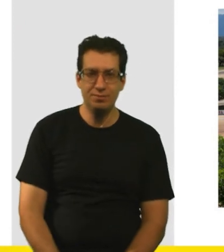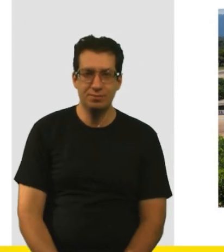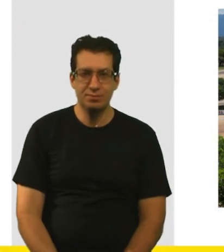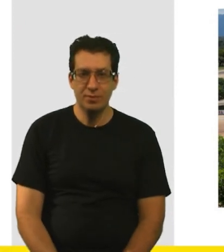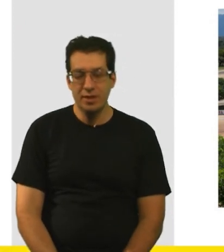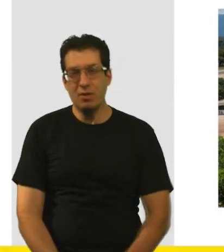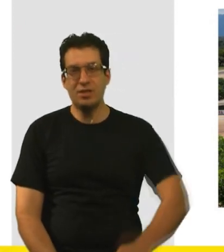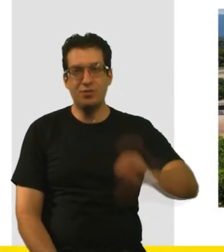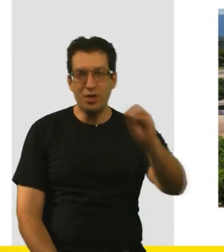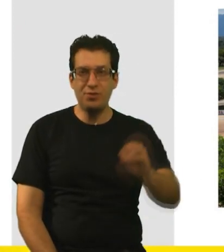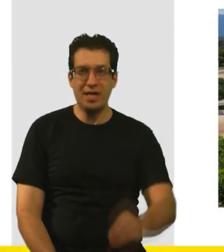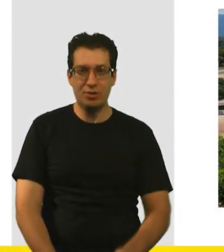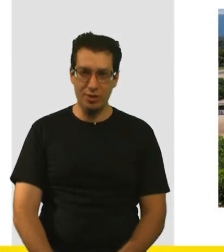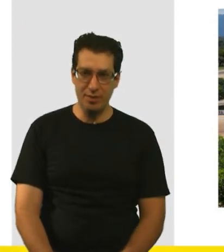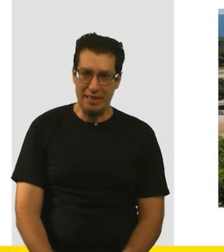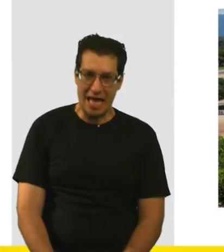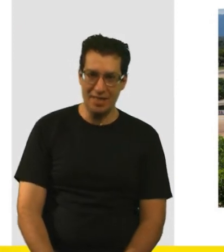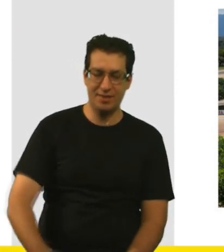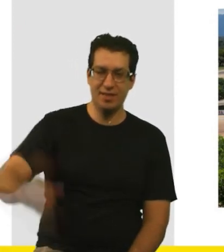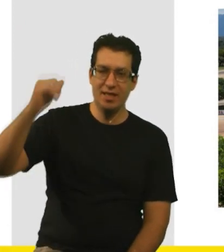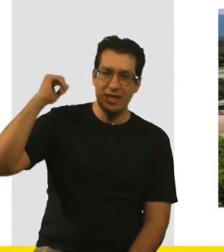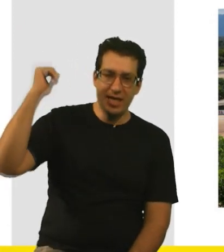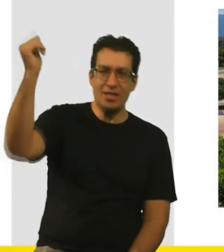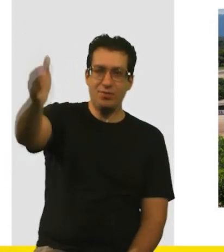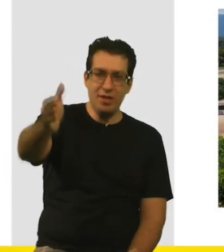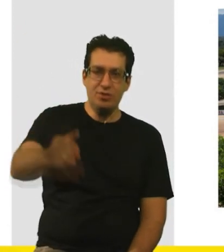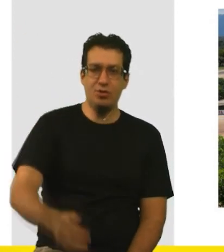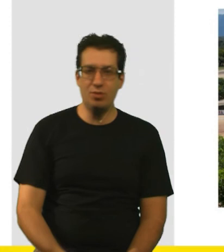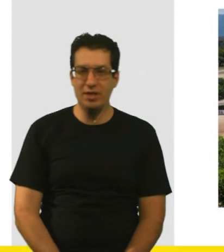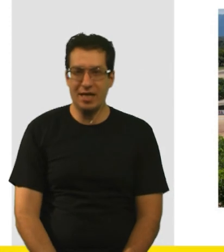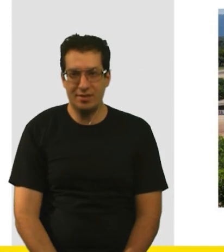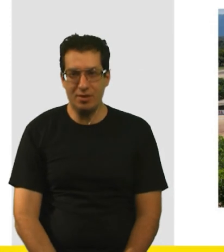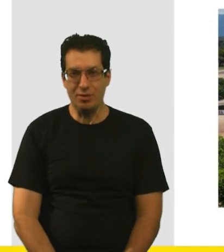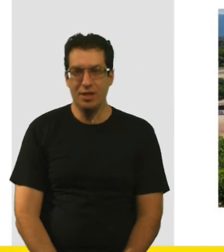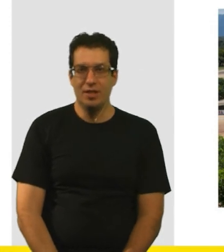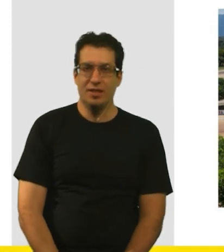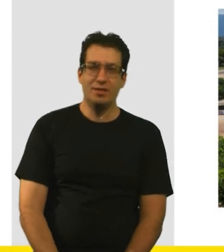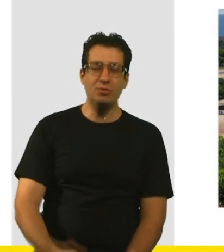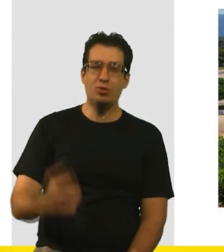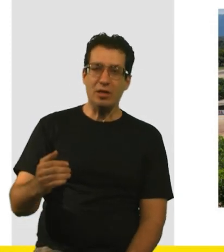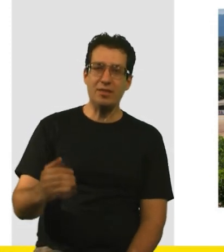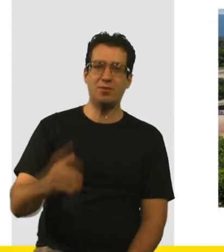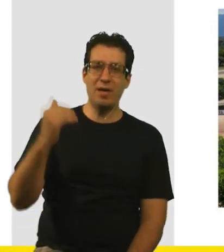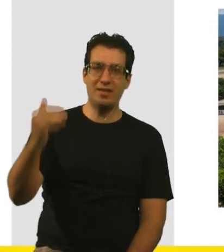União. Então, as fortificações militares e as vias de comunicação